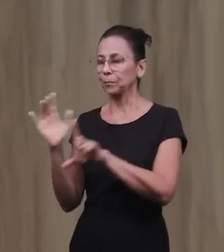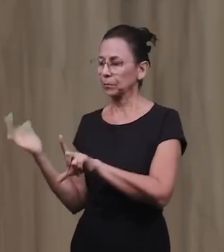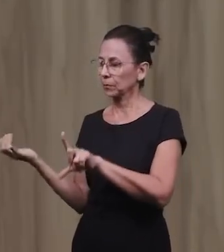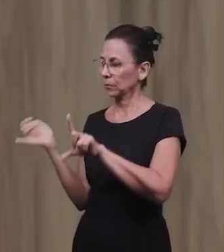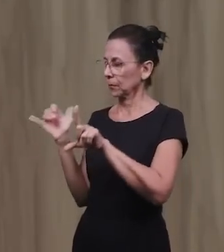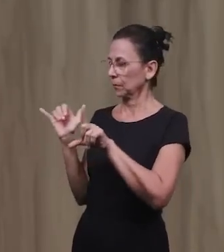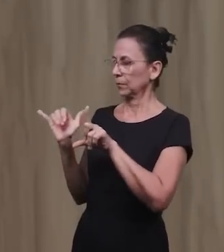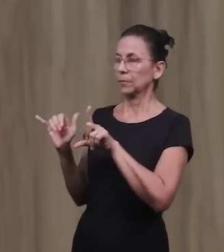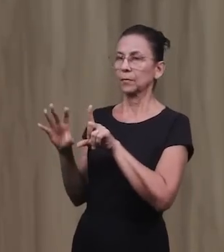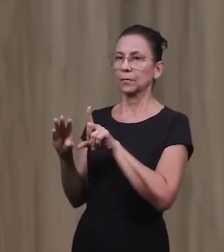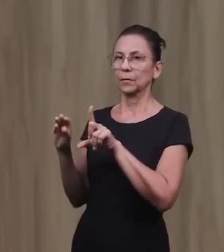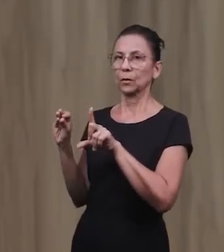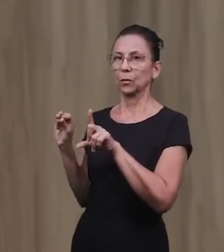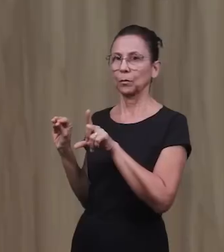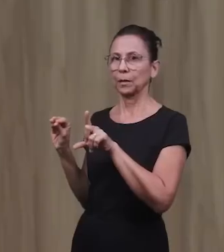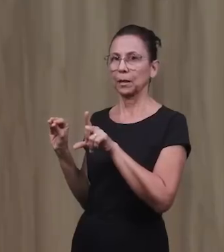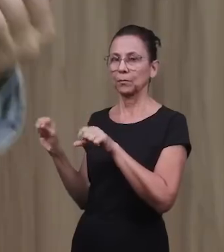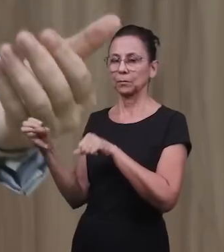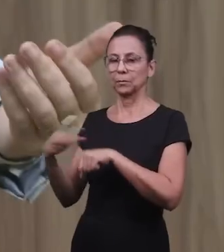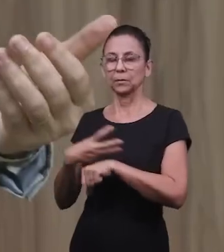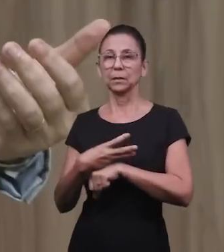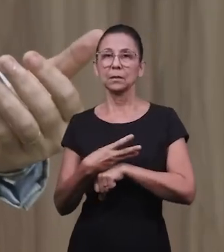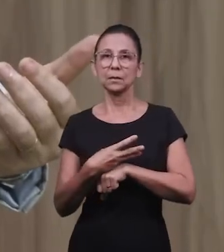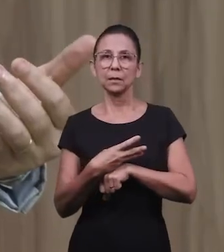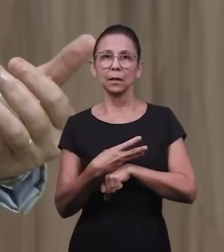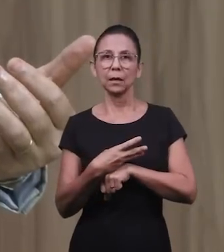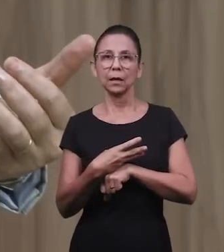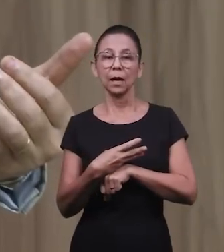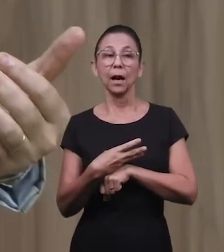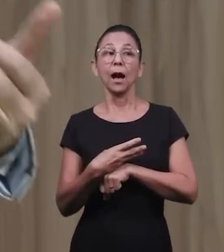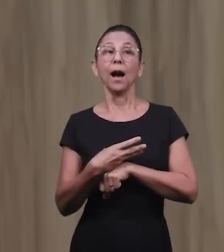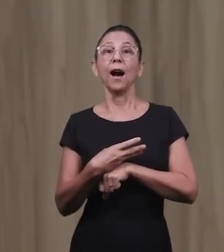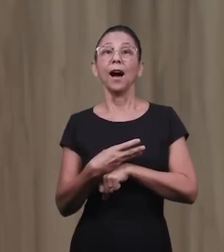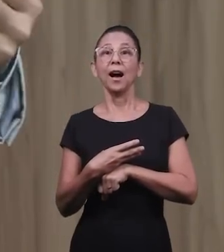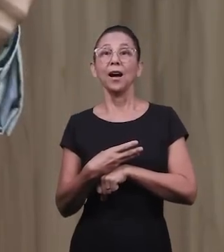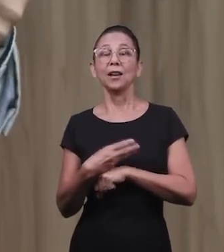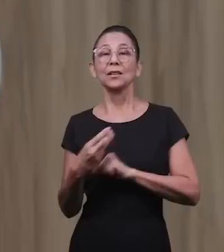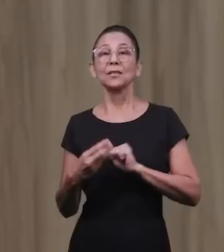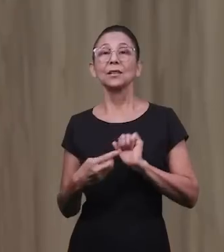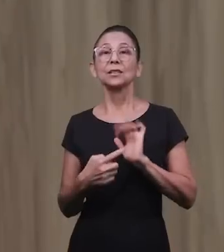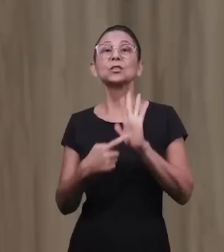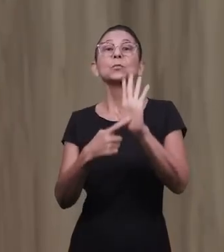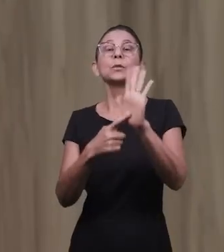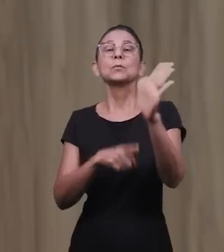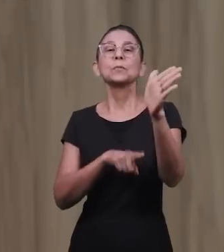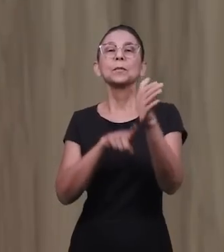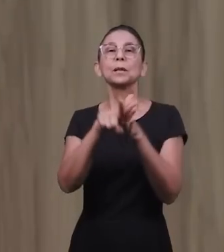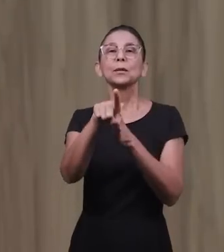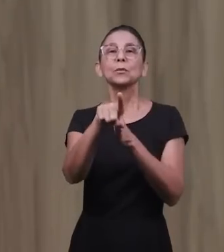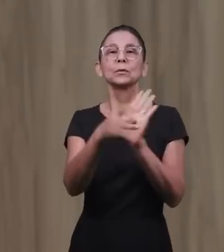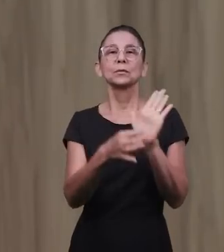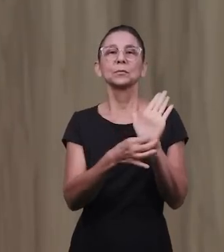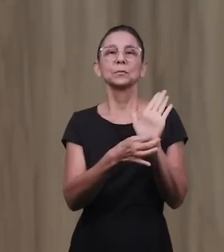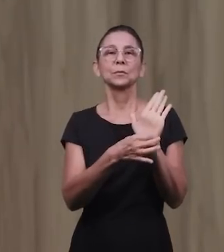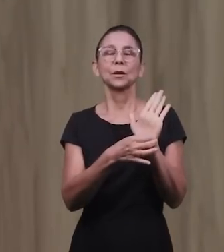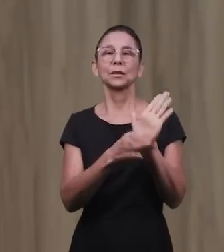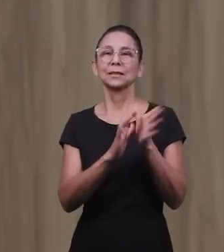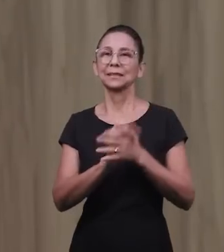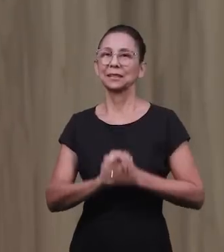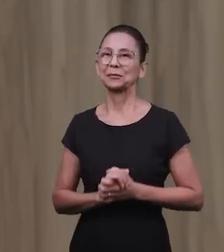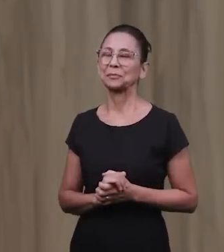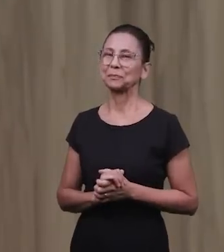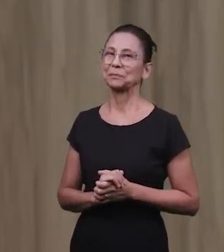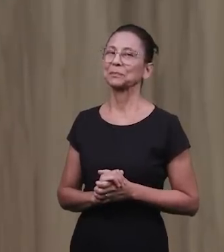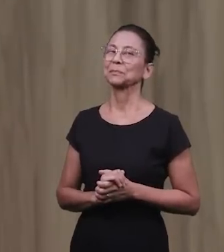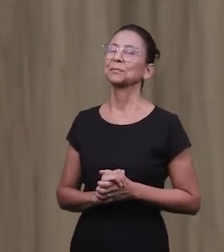a câmera do seu celular para esse QR Code, você vai ser redirecionado para o WhatsApp, mas quando você for redirecionado, já vai aparecer ali uma questão que nós estamos te